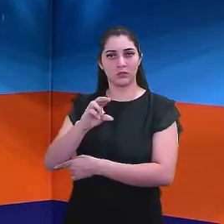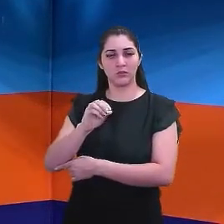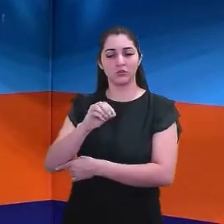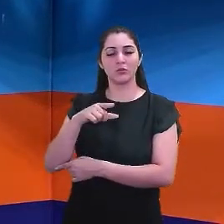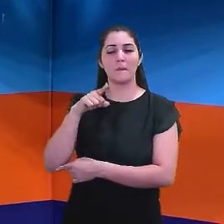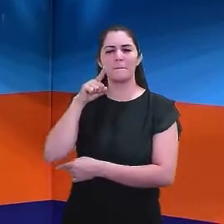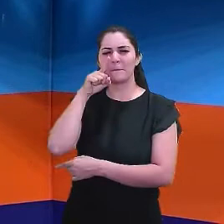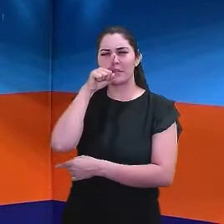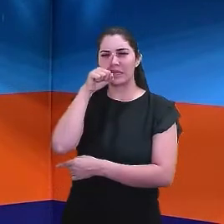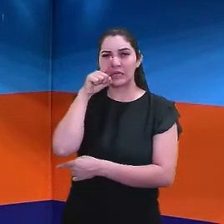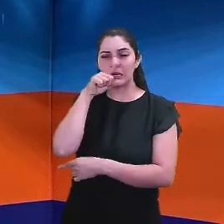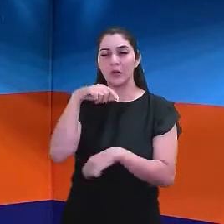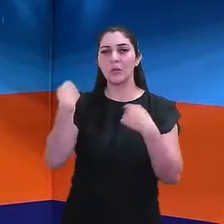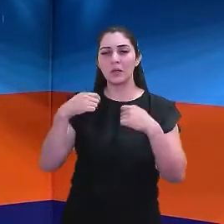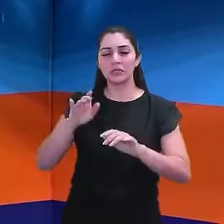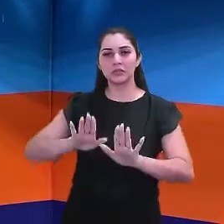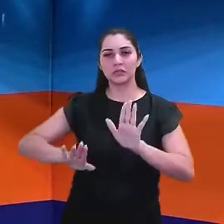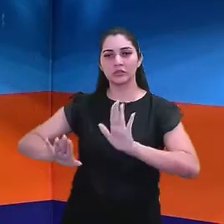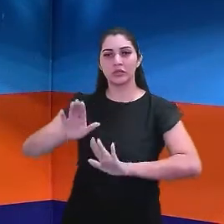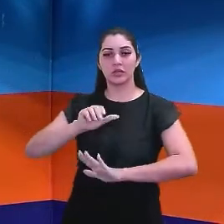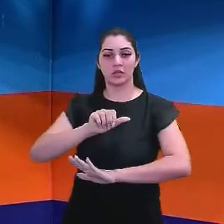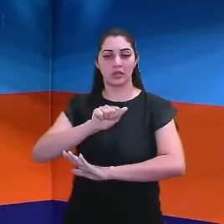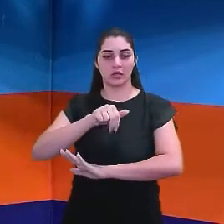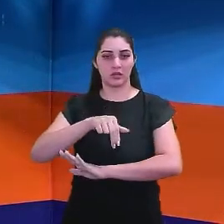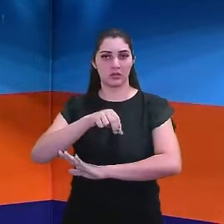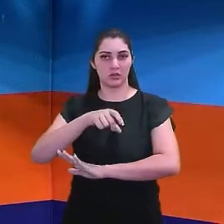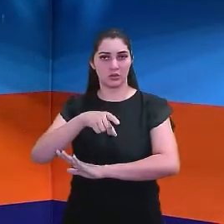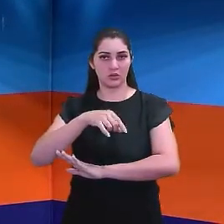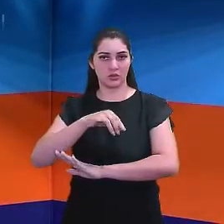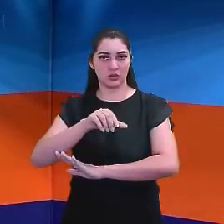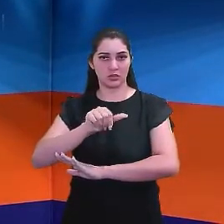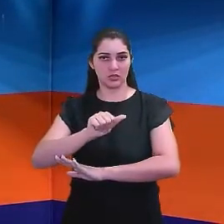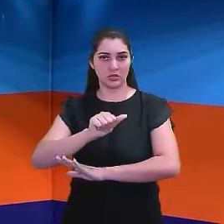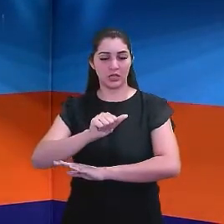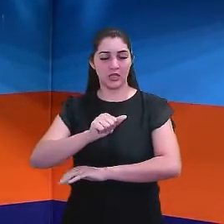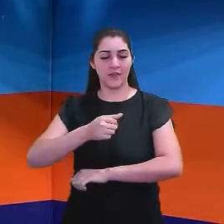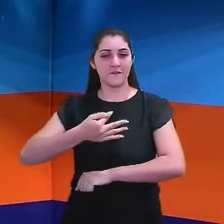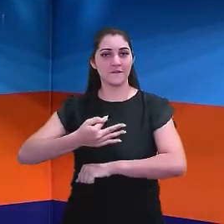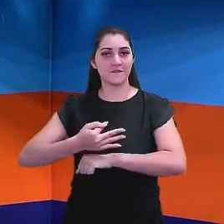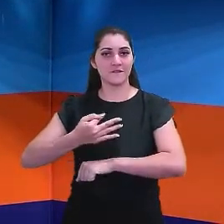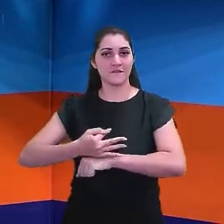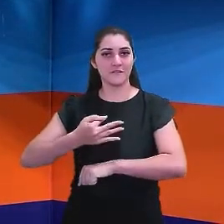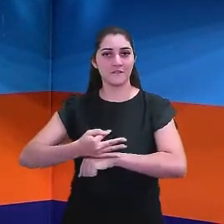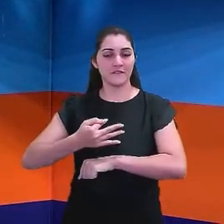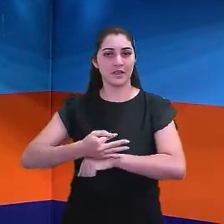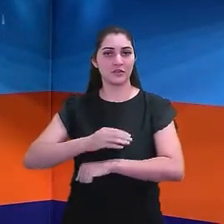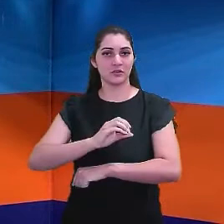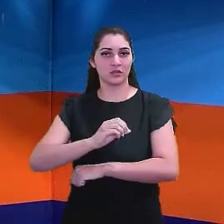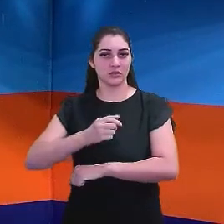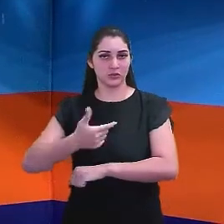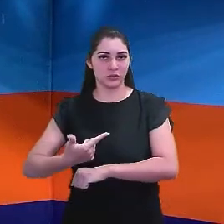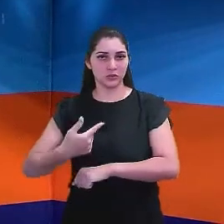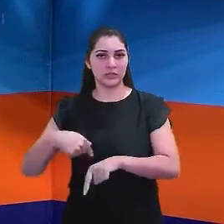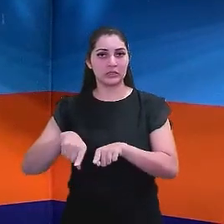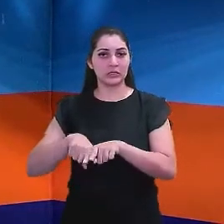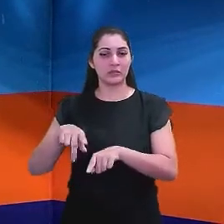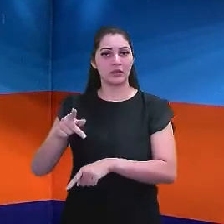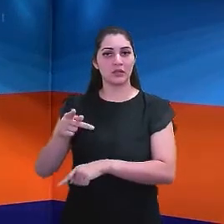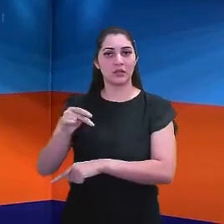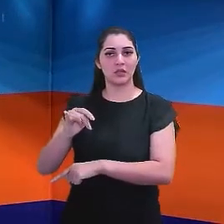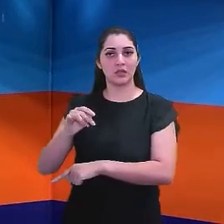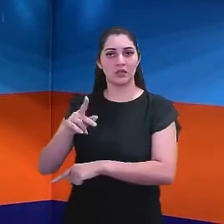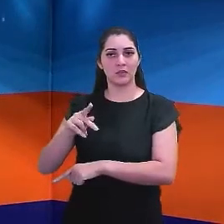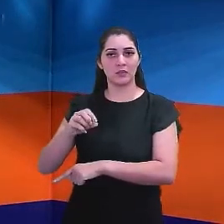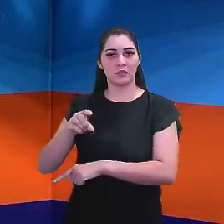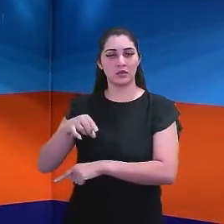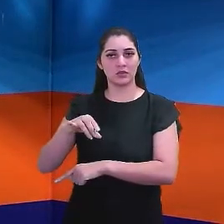outras aulas, que é a anoxia, que é a falta de oxigênio de tecidos, e a hipoxia, que é a baixa